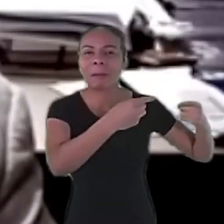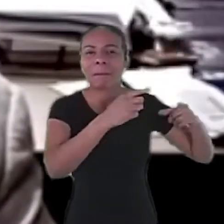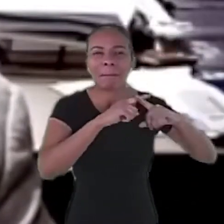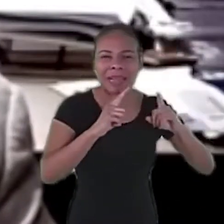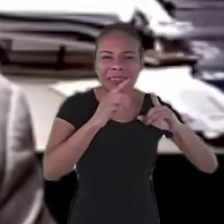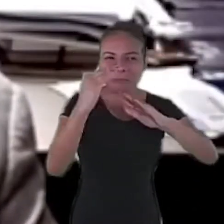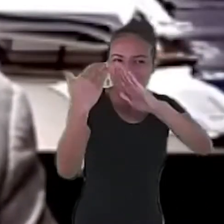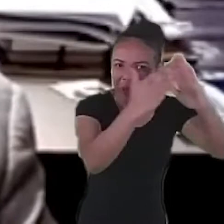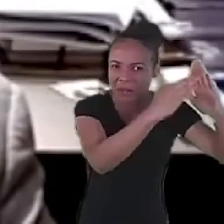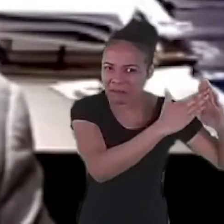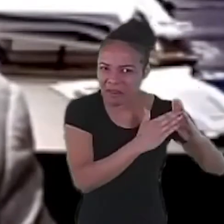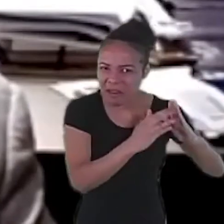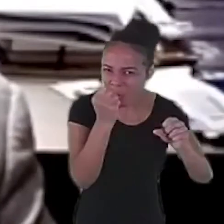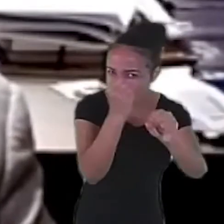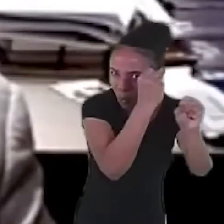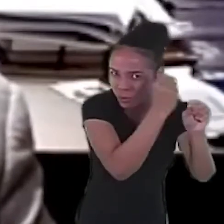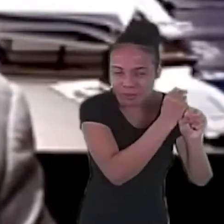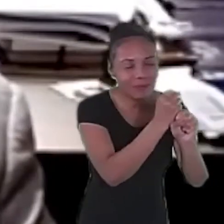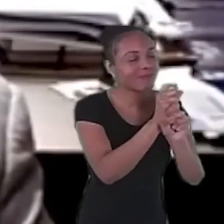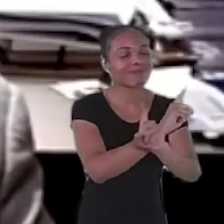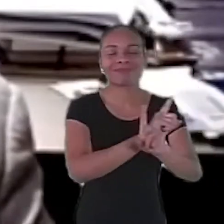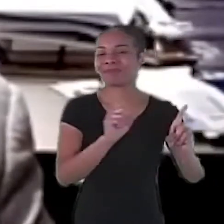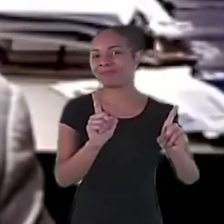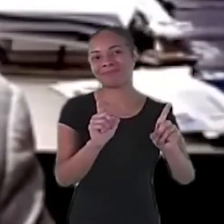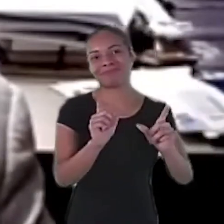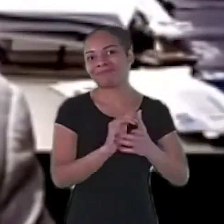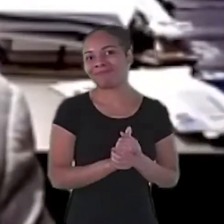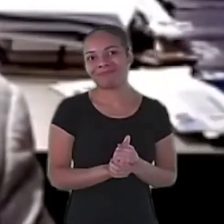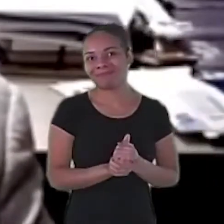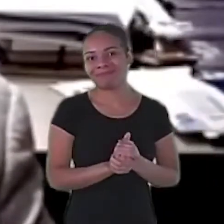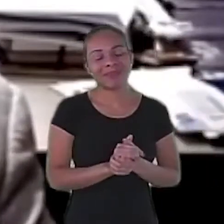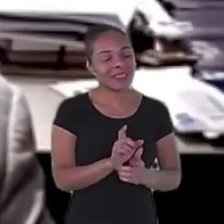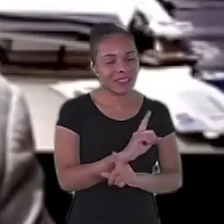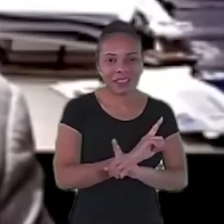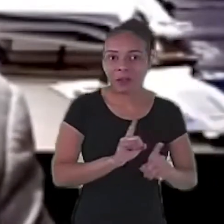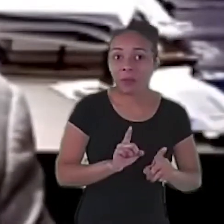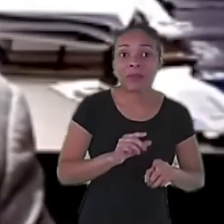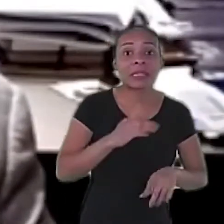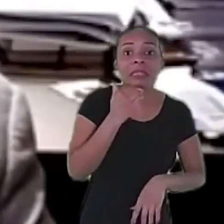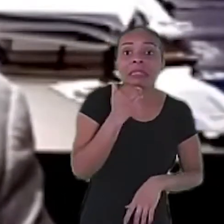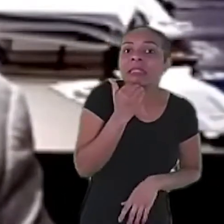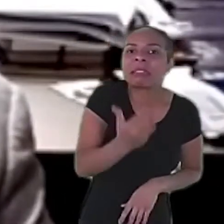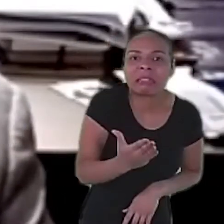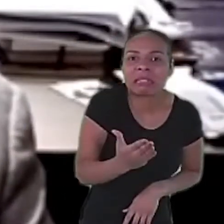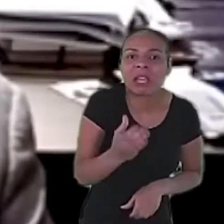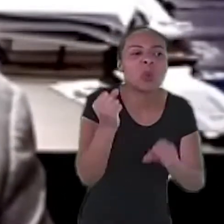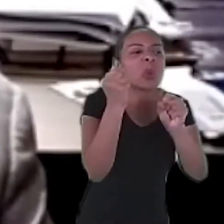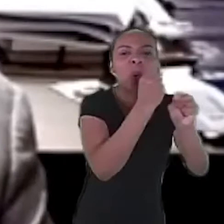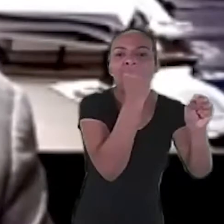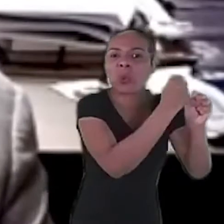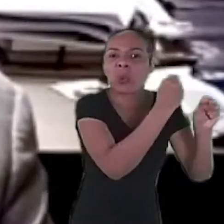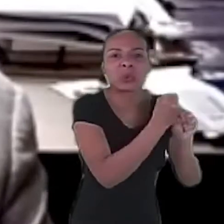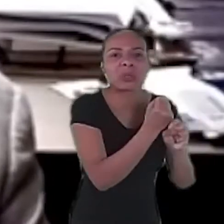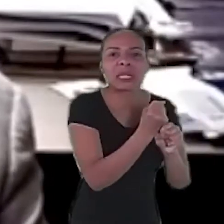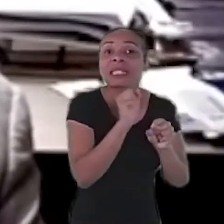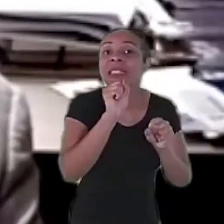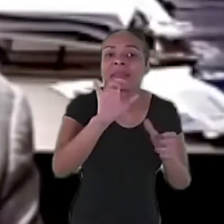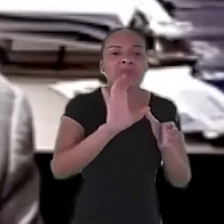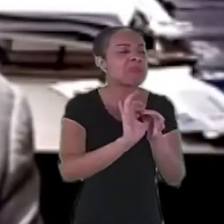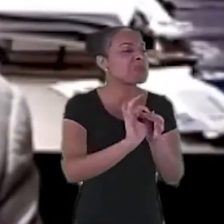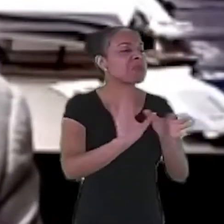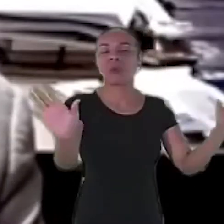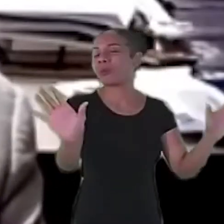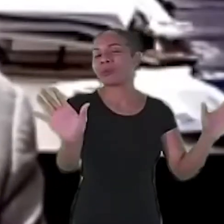governo centralizado, mas não reproduz favela, porque ninguém constrói sem autorização. Então, são experiências que nós temos